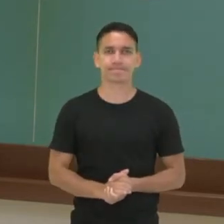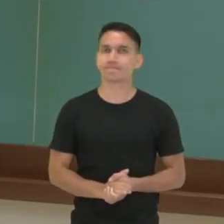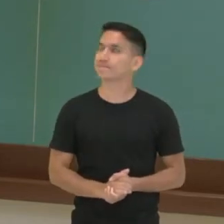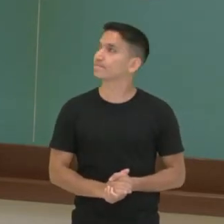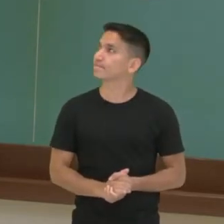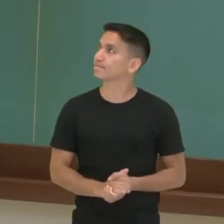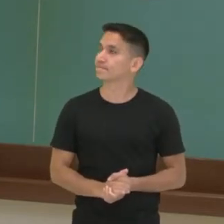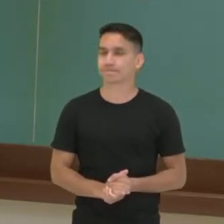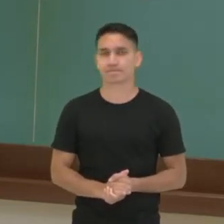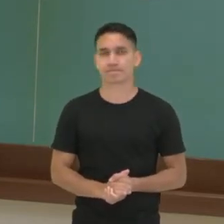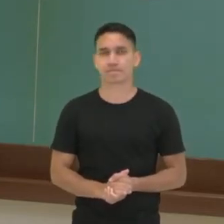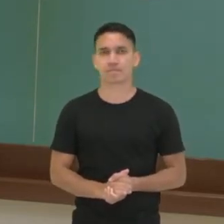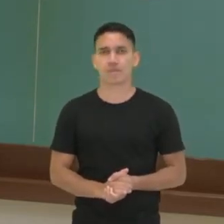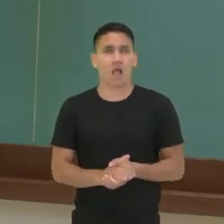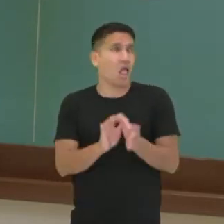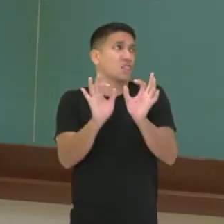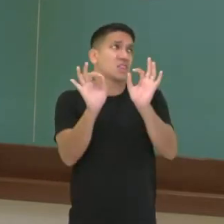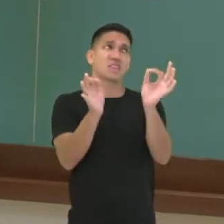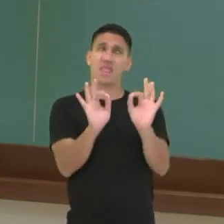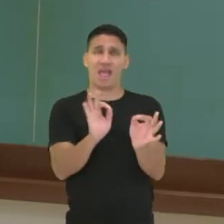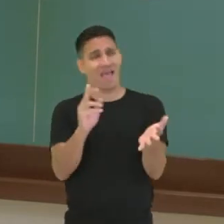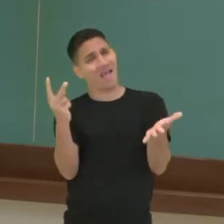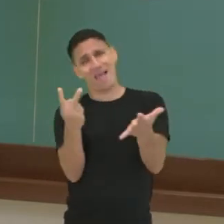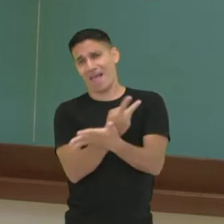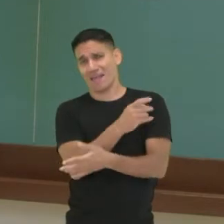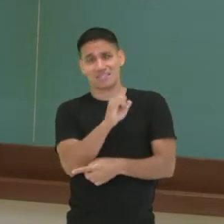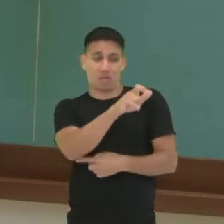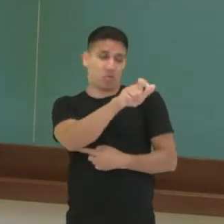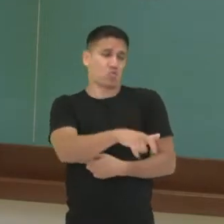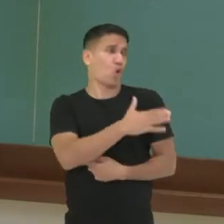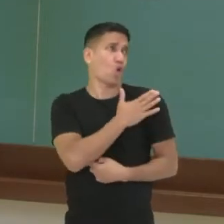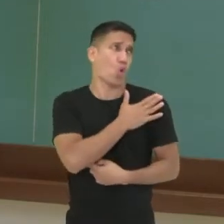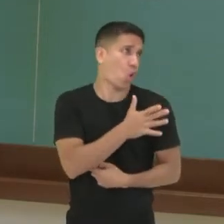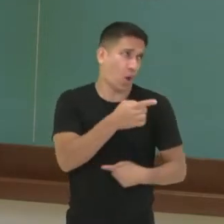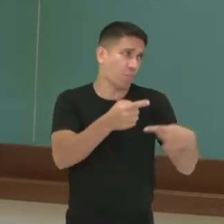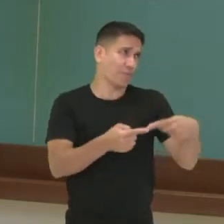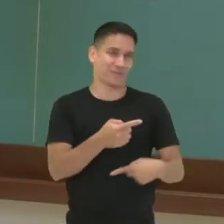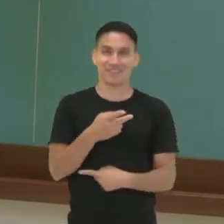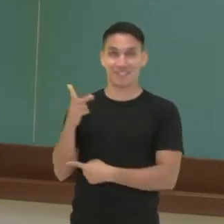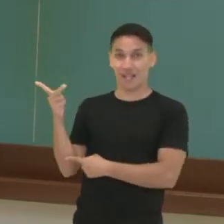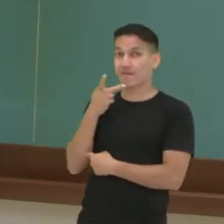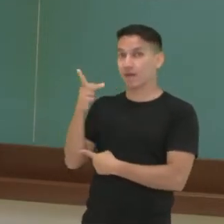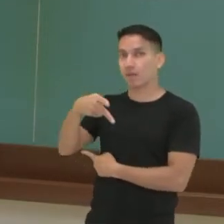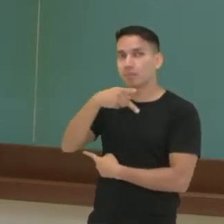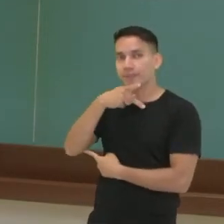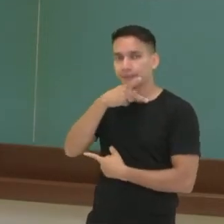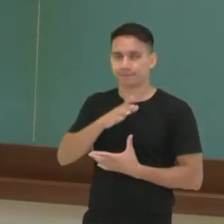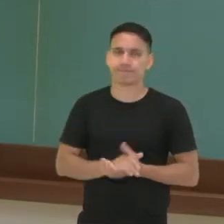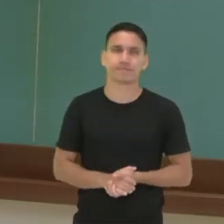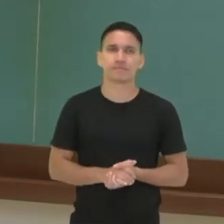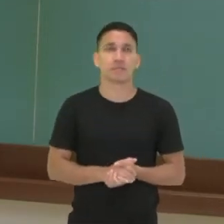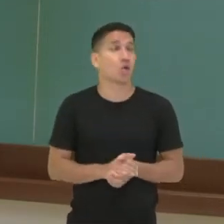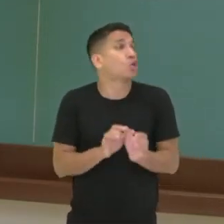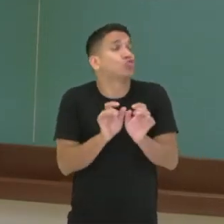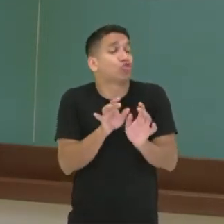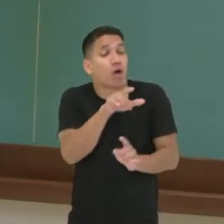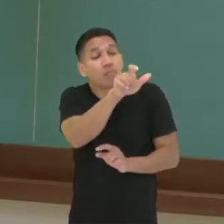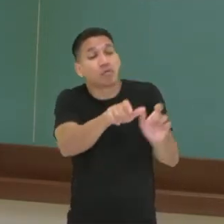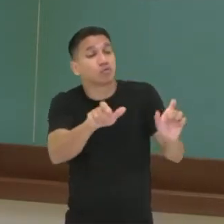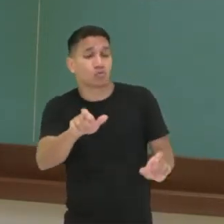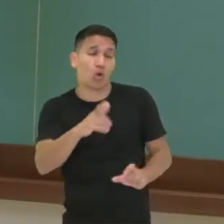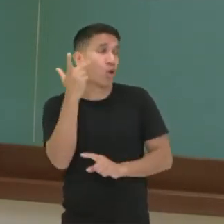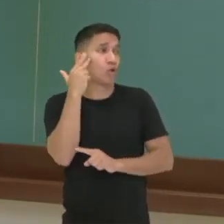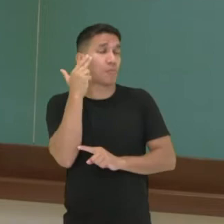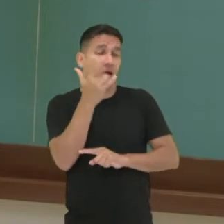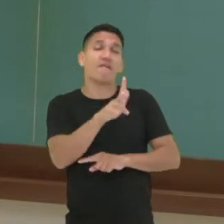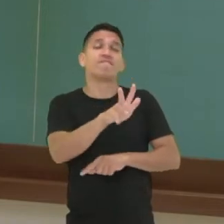Não há nada de errado com aqueles que não gostam de política. Isso é uma fala do Platão. Simplesmente serão governados